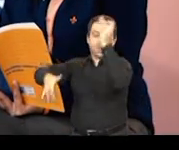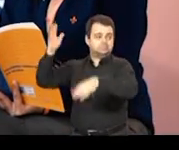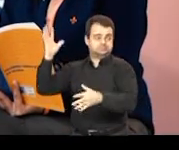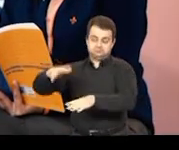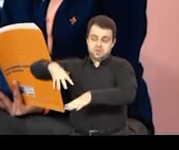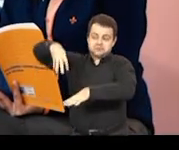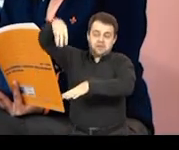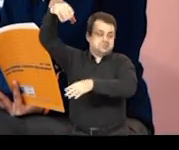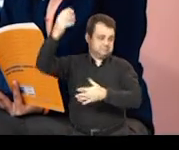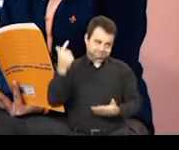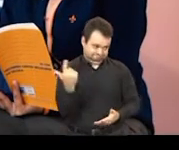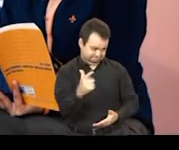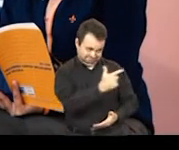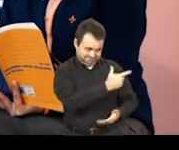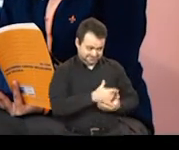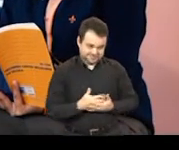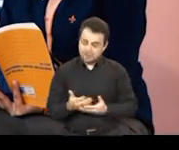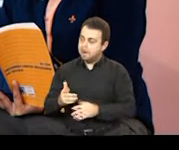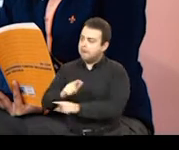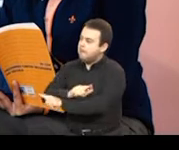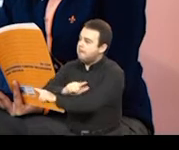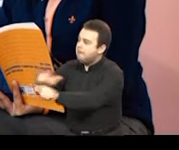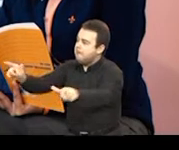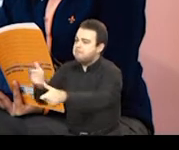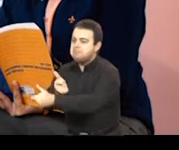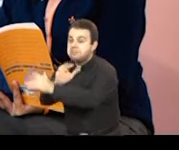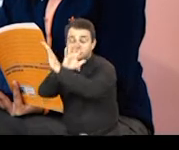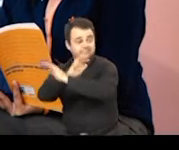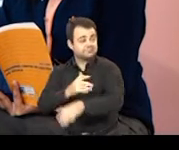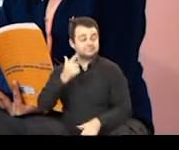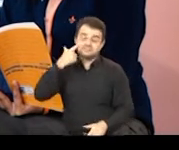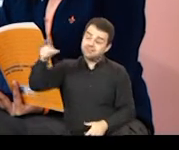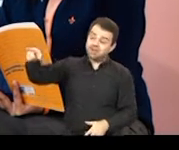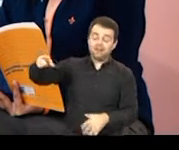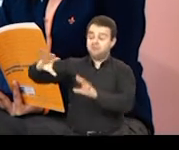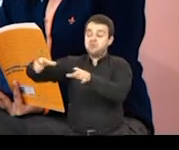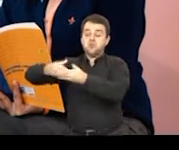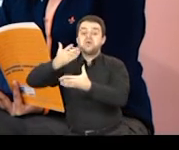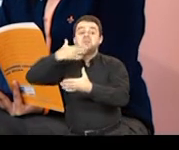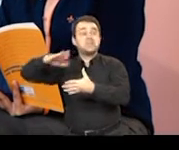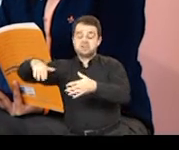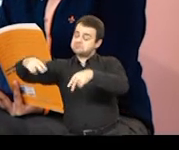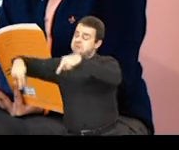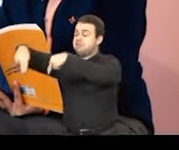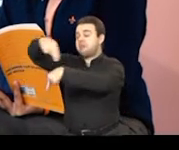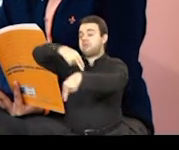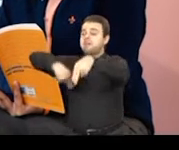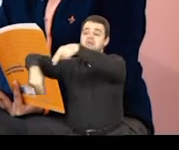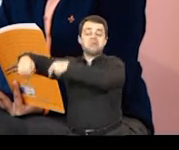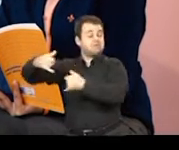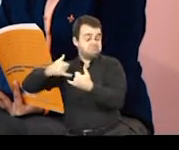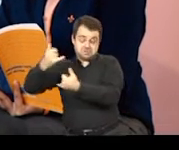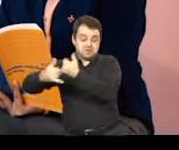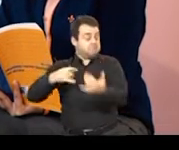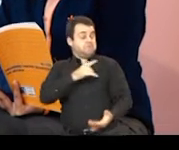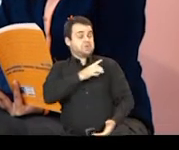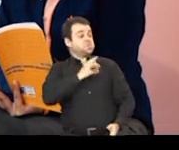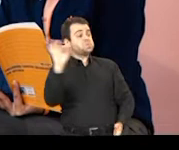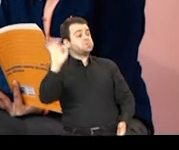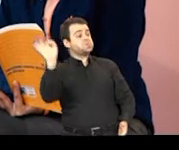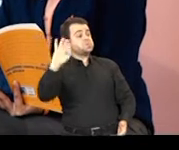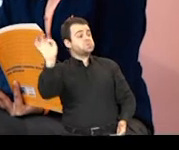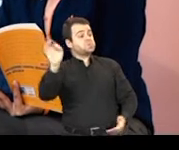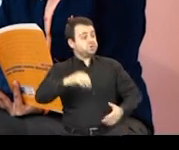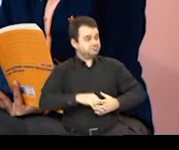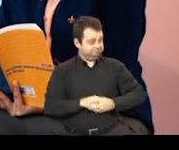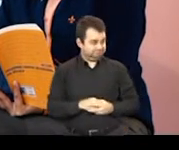fantasmas sobraram. Olha aí como as criancinhas brincam sem medo, acrescentou, lançando um olhar